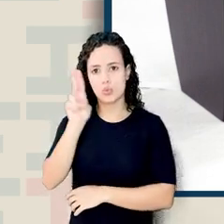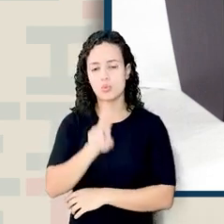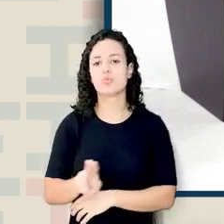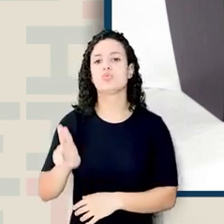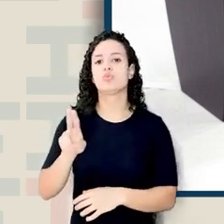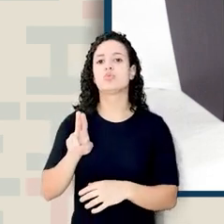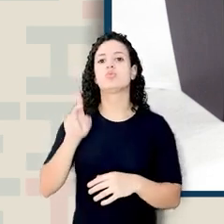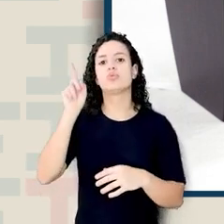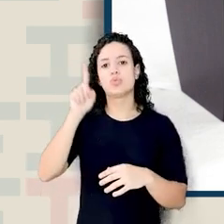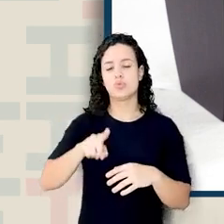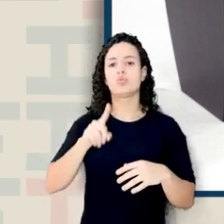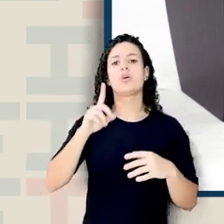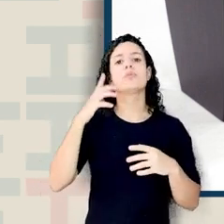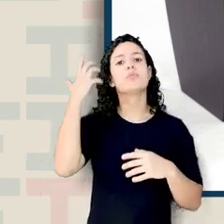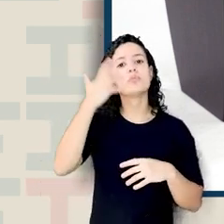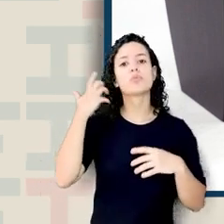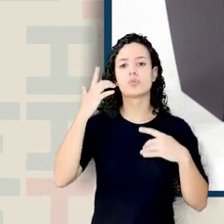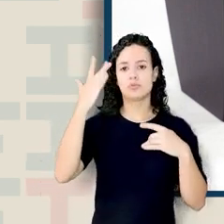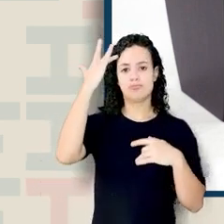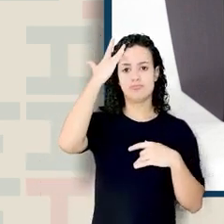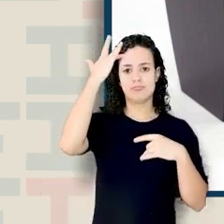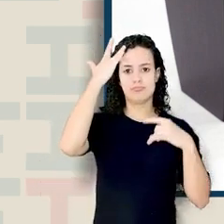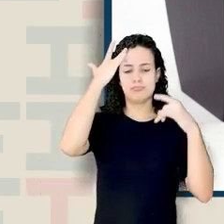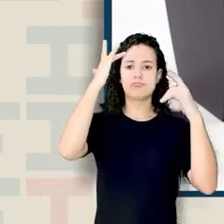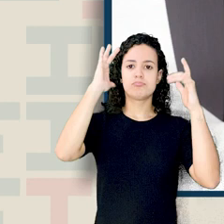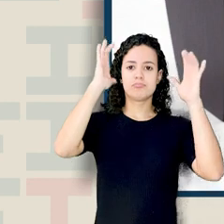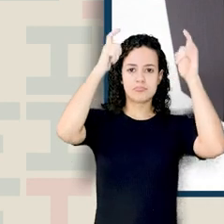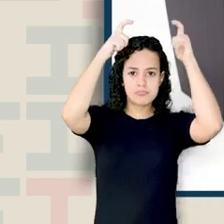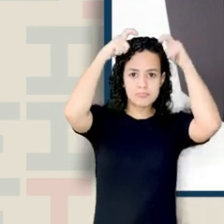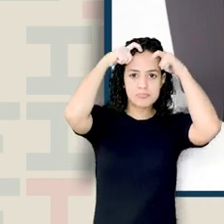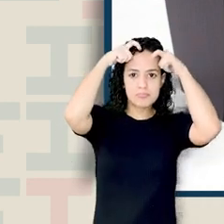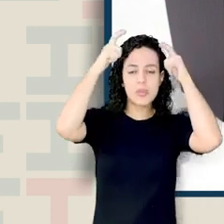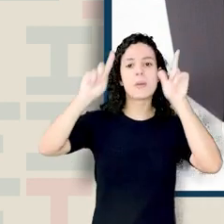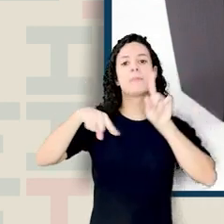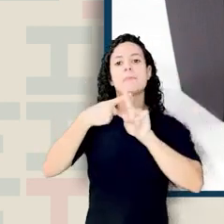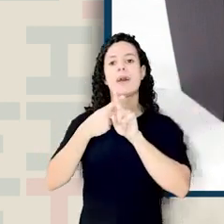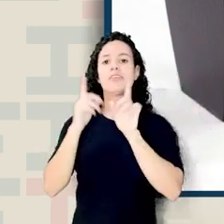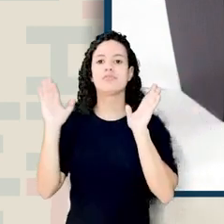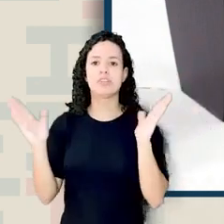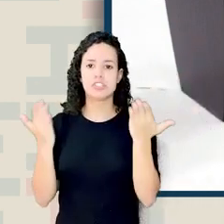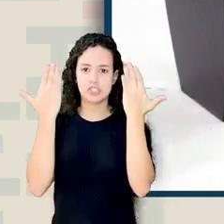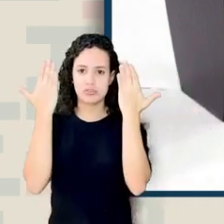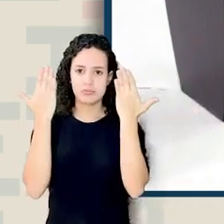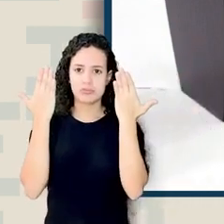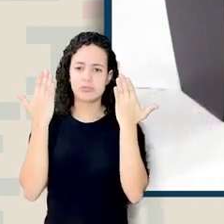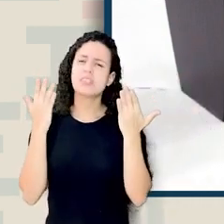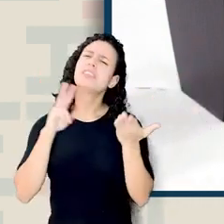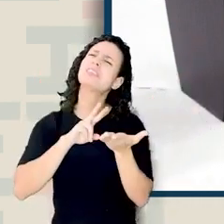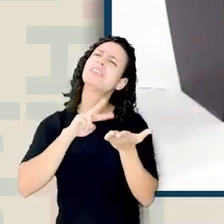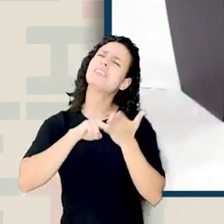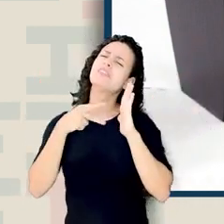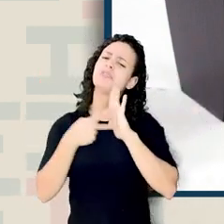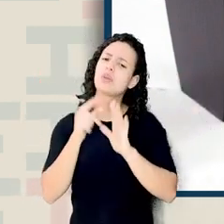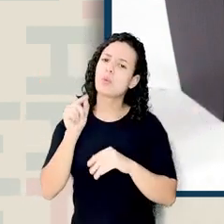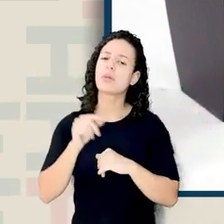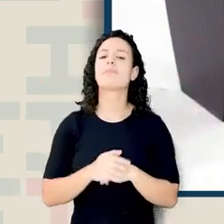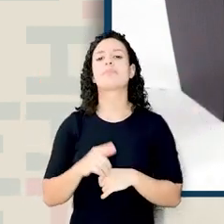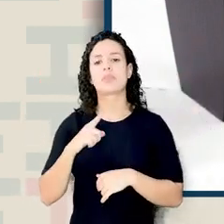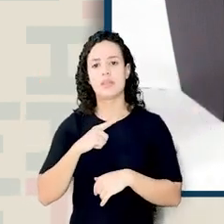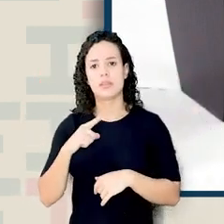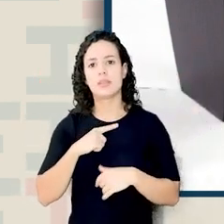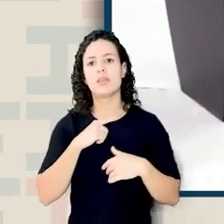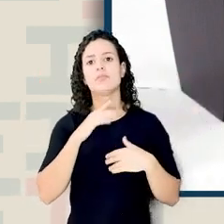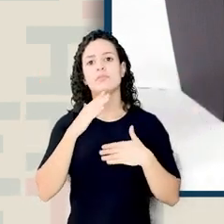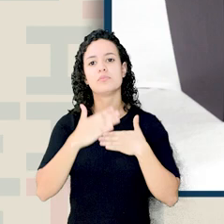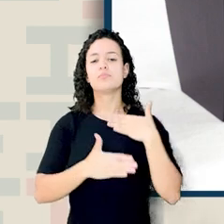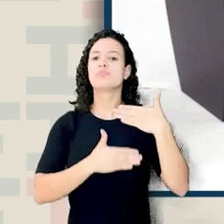toque solene e o uso de um toque festivo. Em outras palavras, também eu quero dizer o quê? Que eu vou ter um